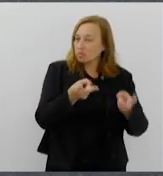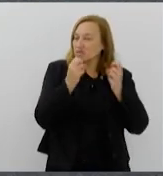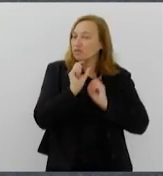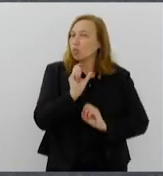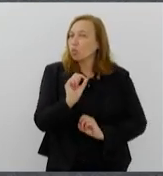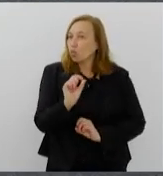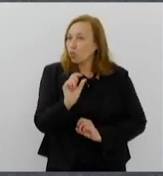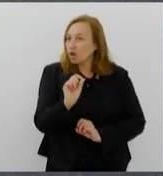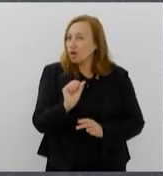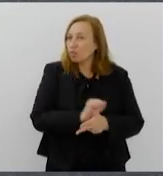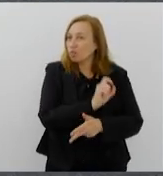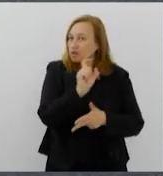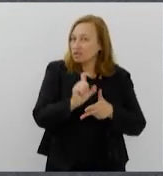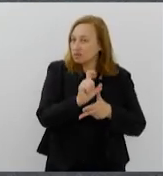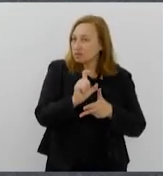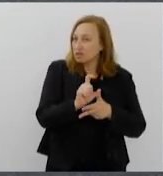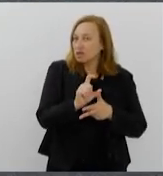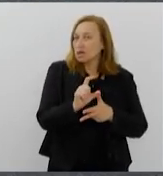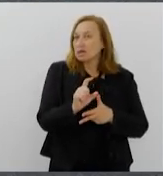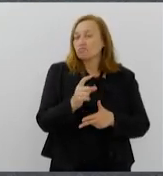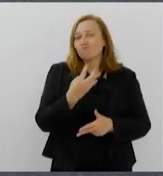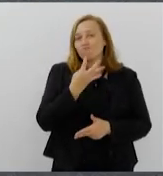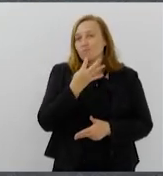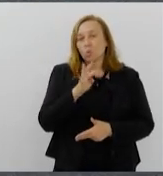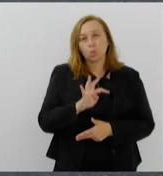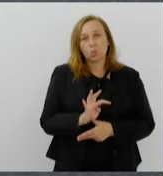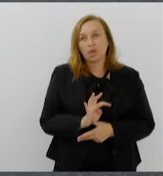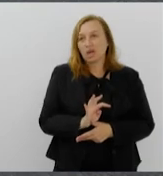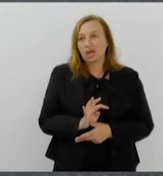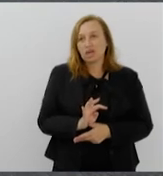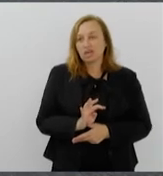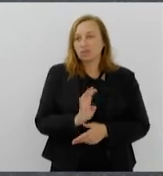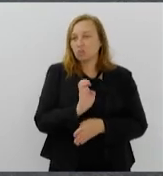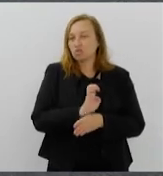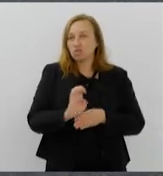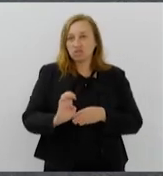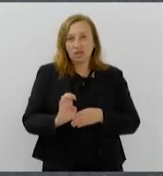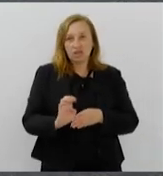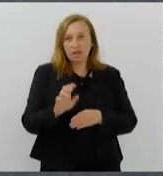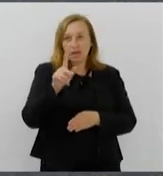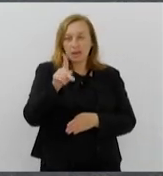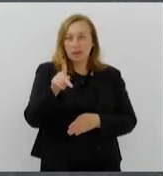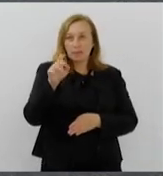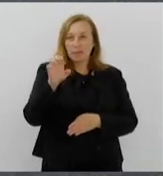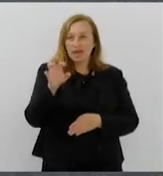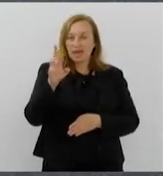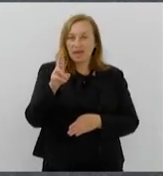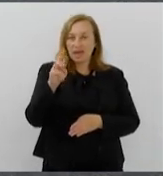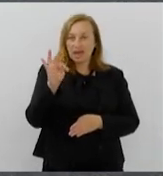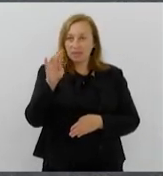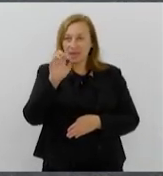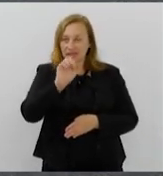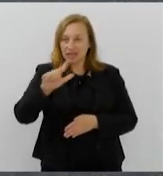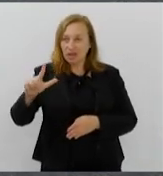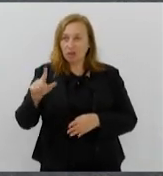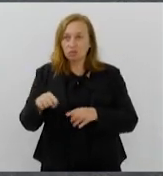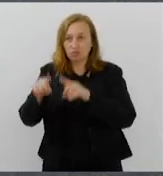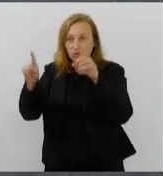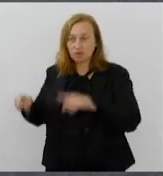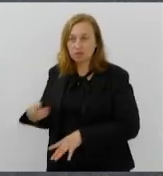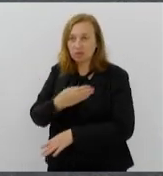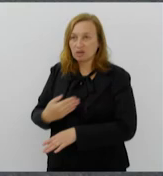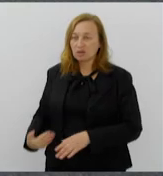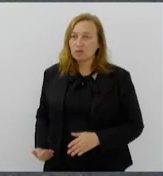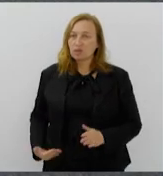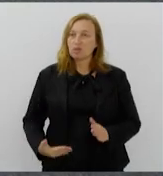que o Poder Executivo não reconhecia o estágio experimental do funcionalismo público como tempo de